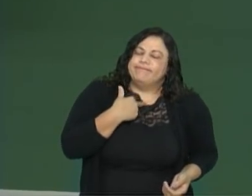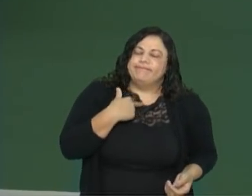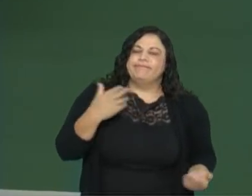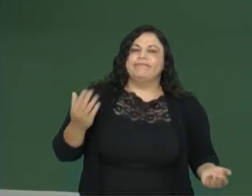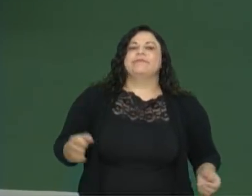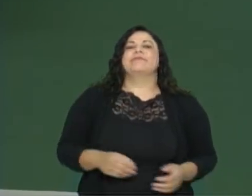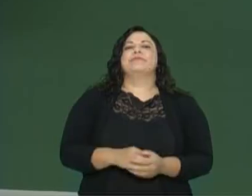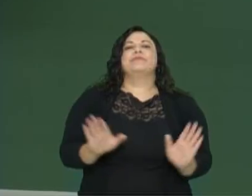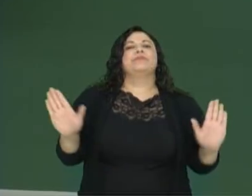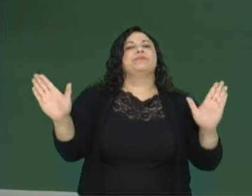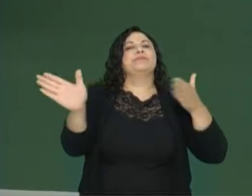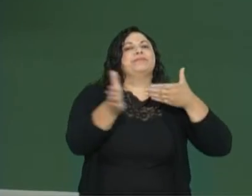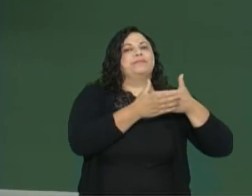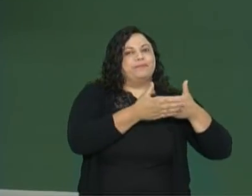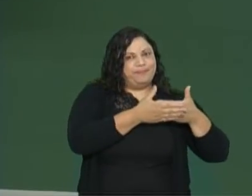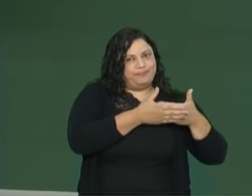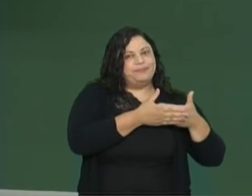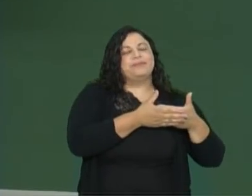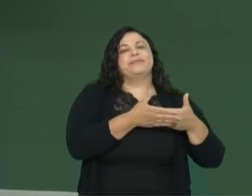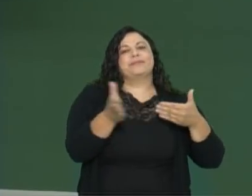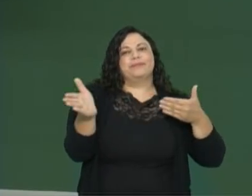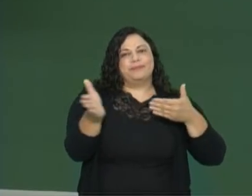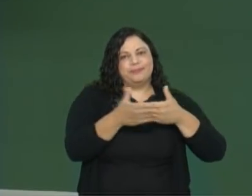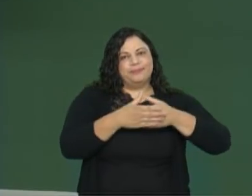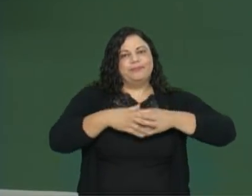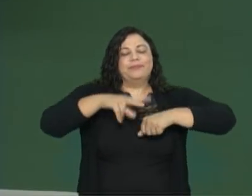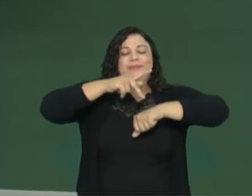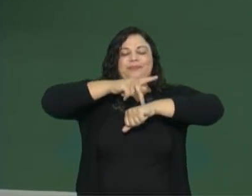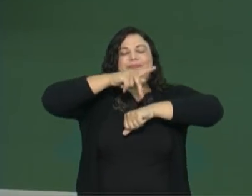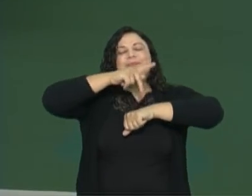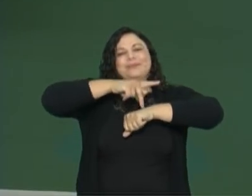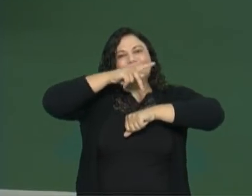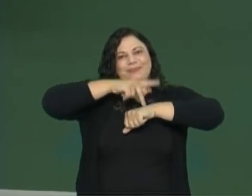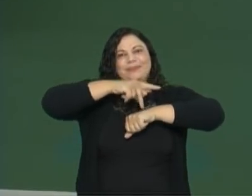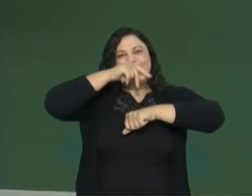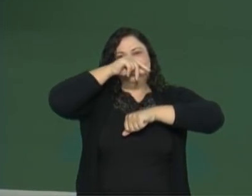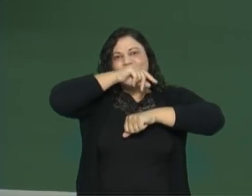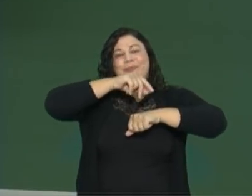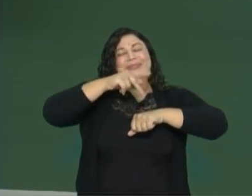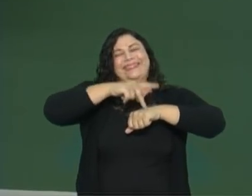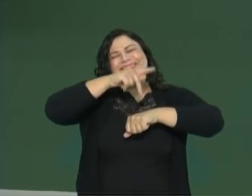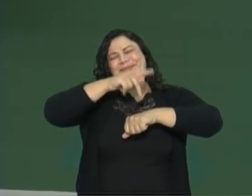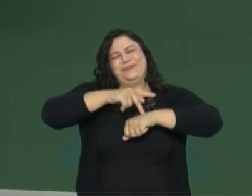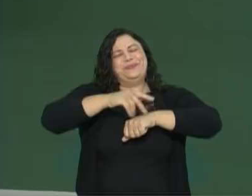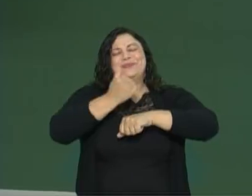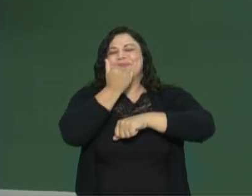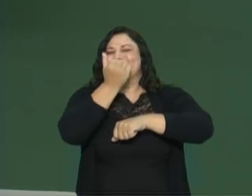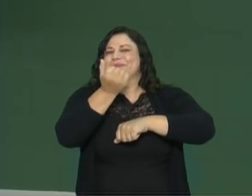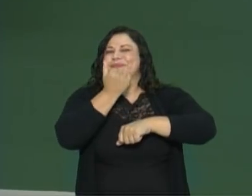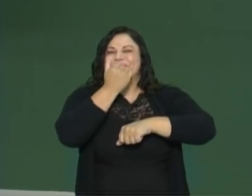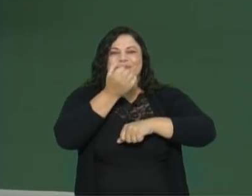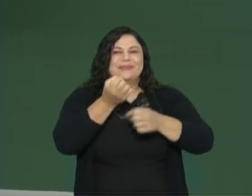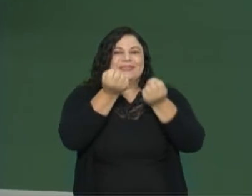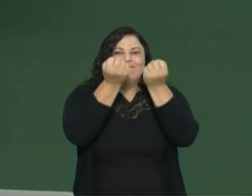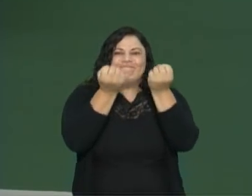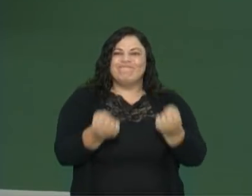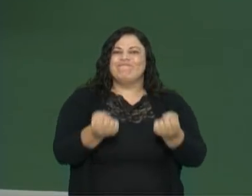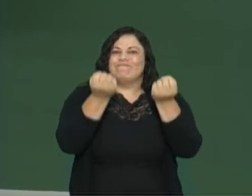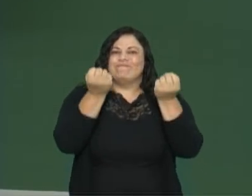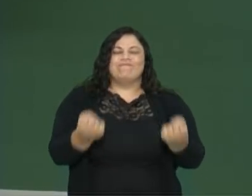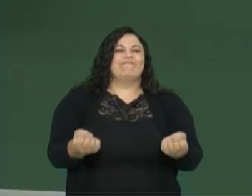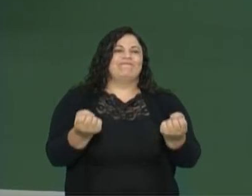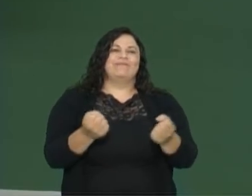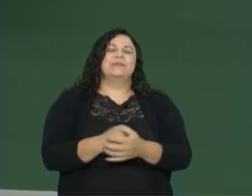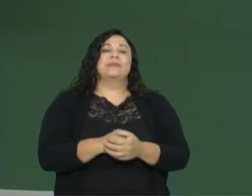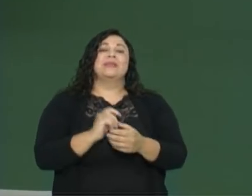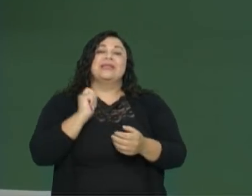fechado, porque o tipo de rocha onde foi colocado esse elevador, ela não consegue sustentar o elevador por muito tempo. Então teriam que fazer um